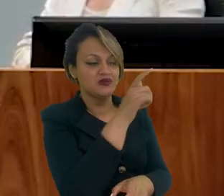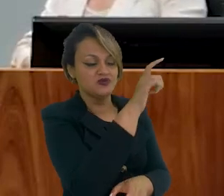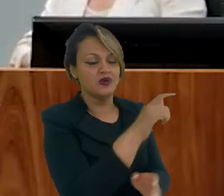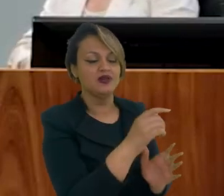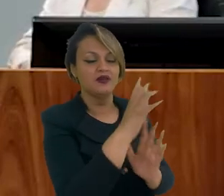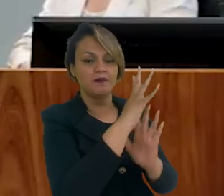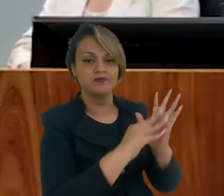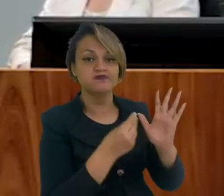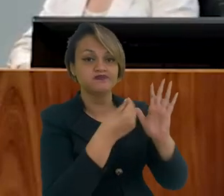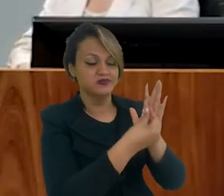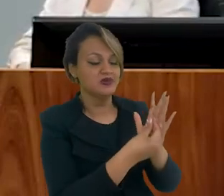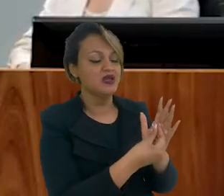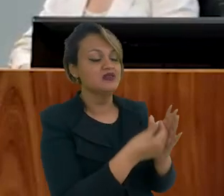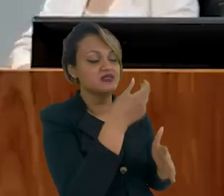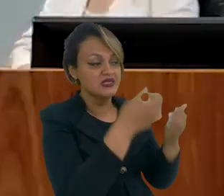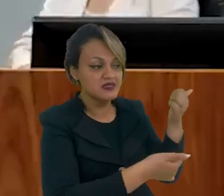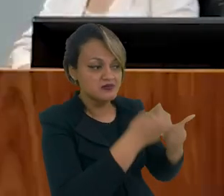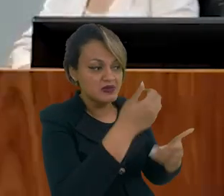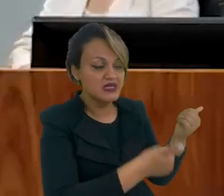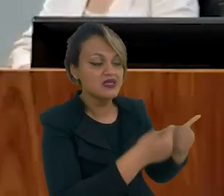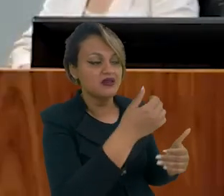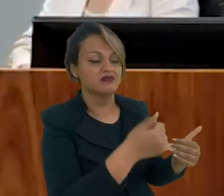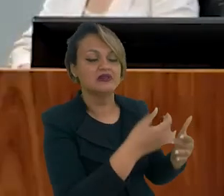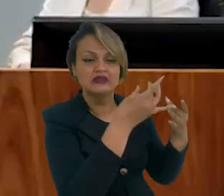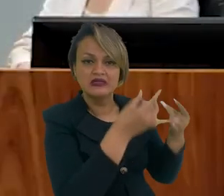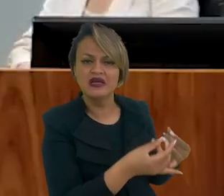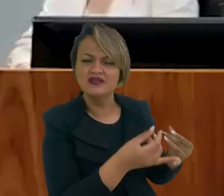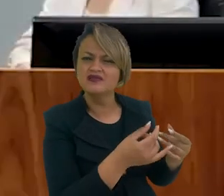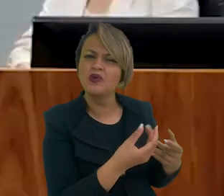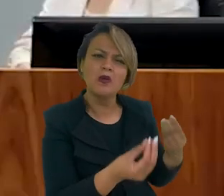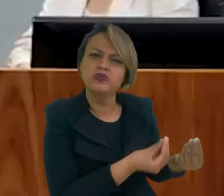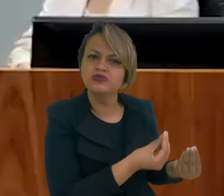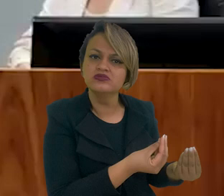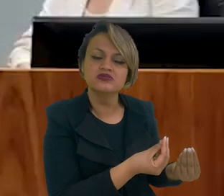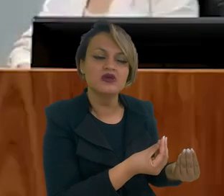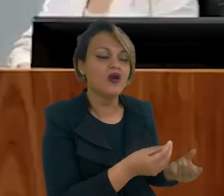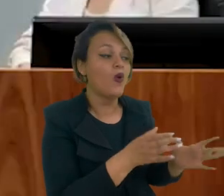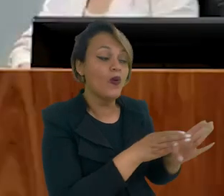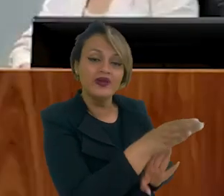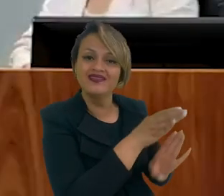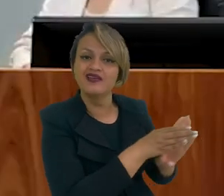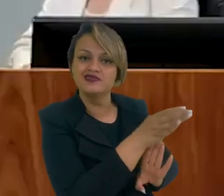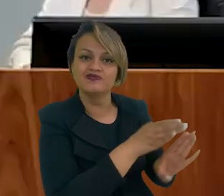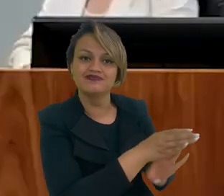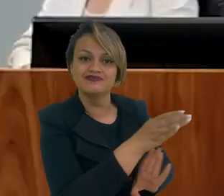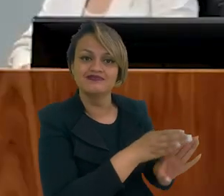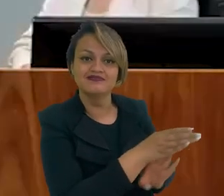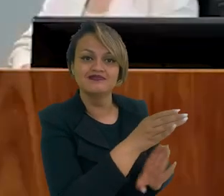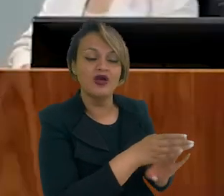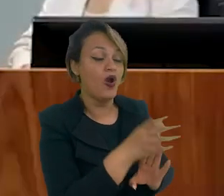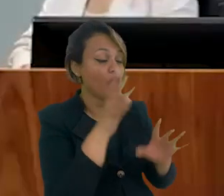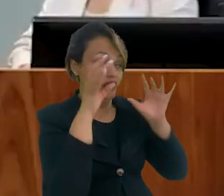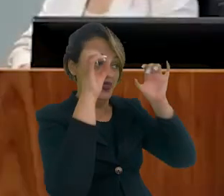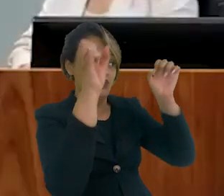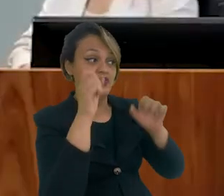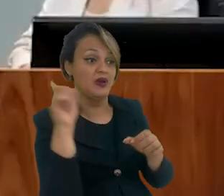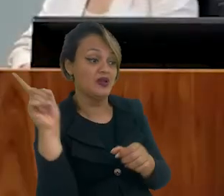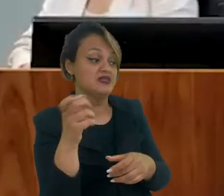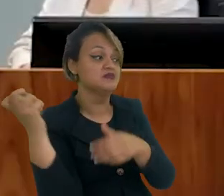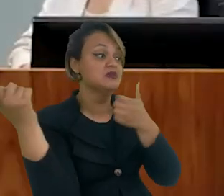que o advogado formulário pedido Ele pode instruir melhor sua petição na quantificação do dano o que isso significa